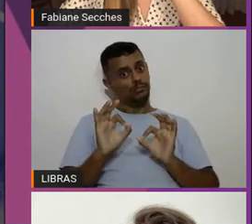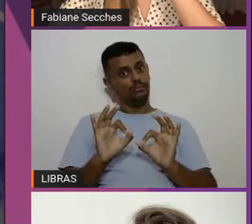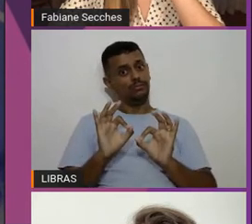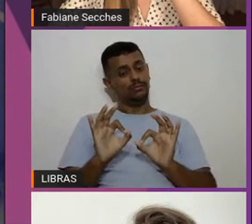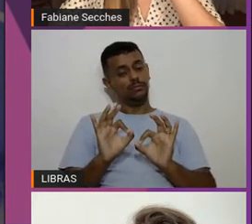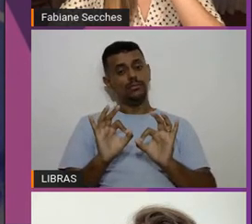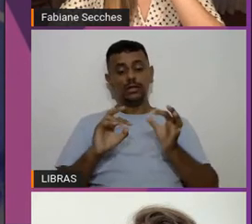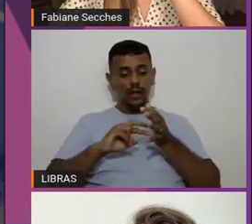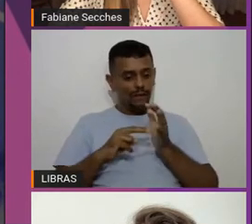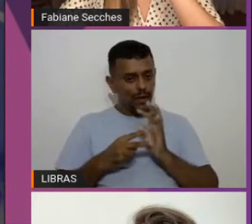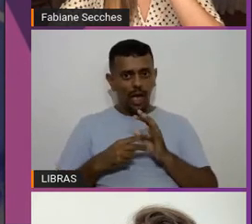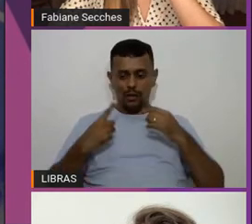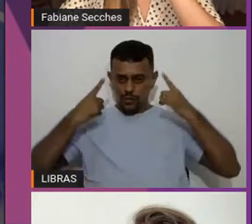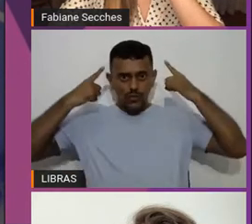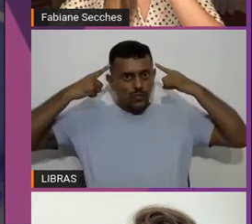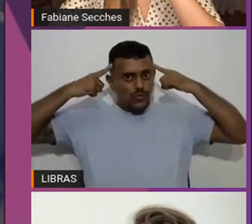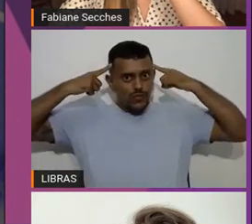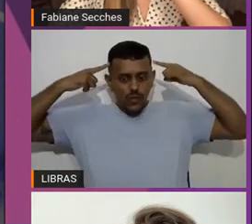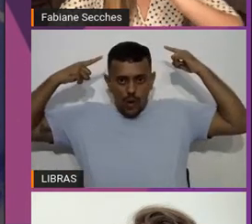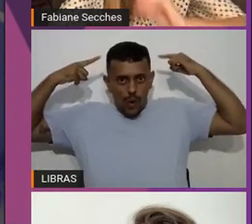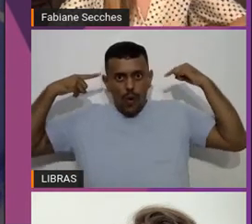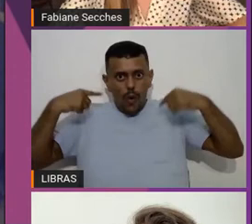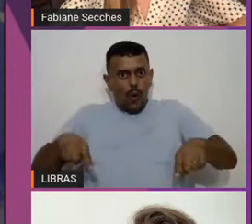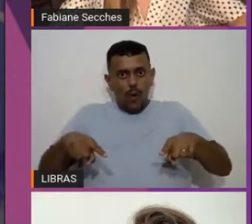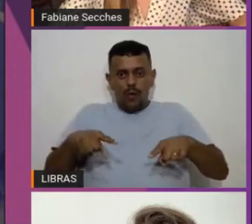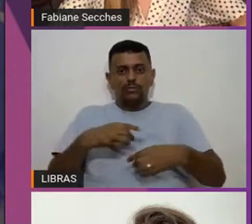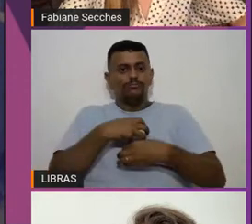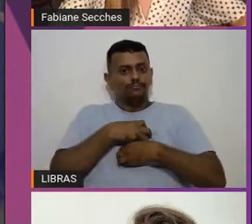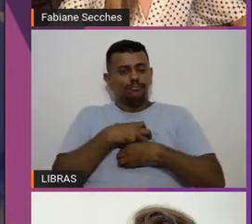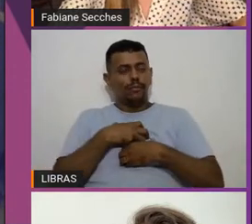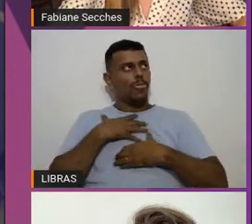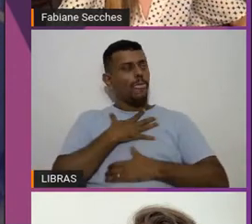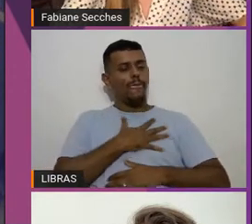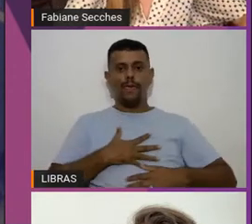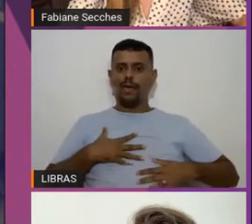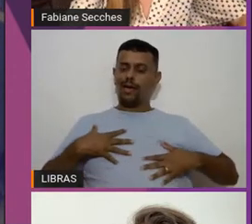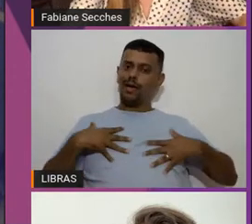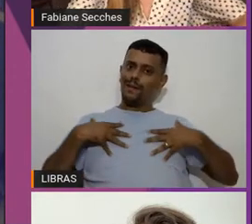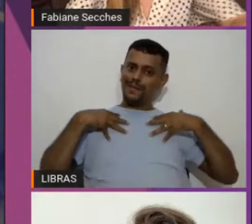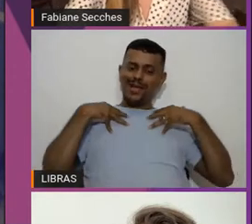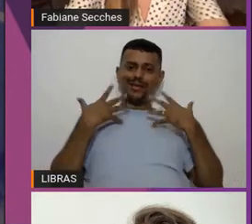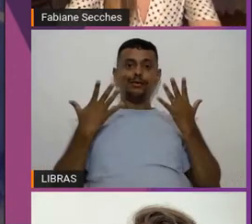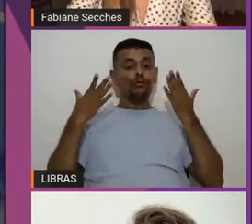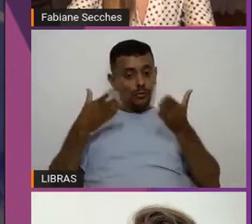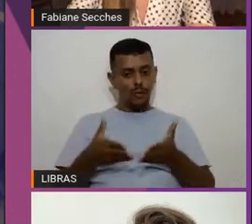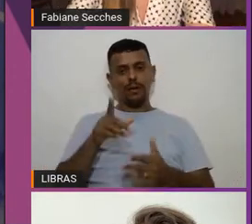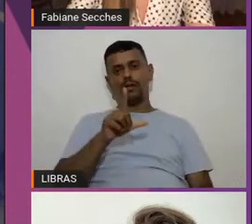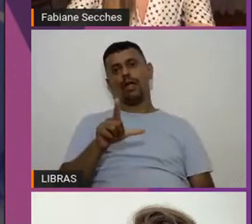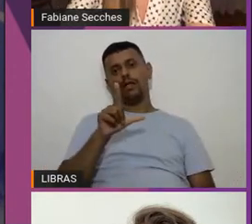corpo inteiro né de cabeça de tudo que está em volta tá